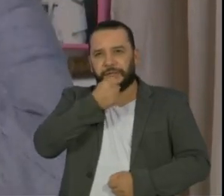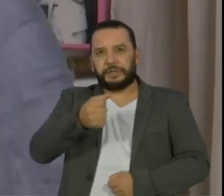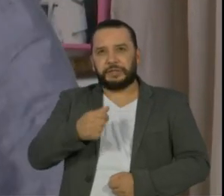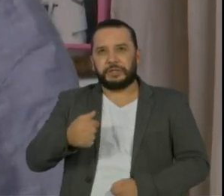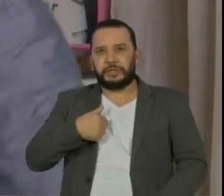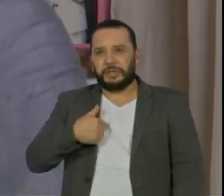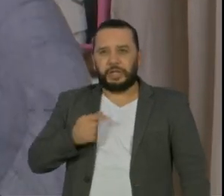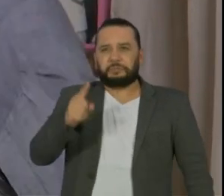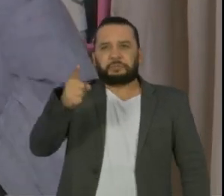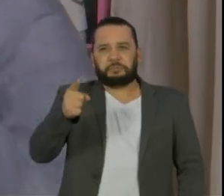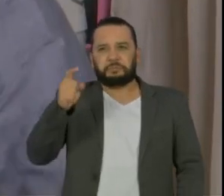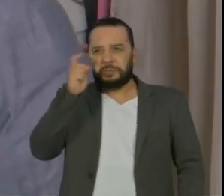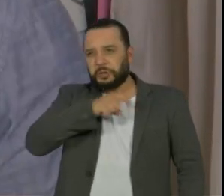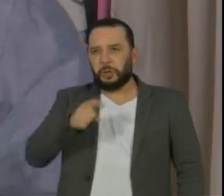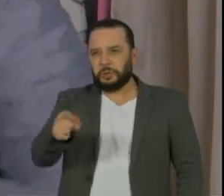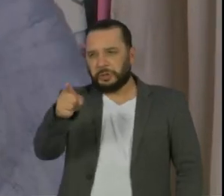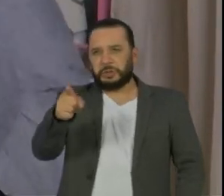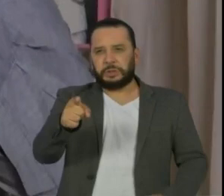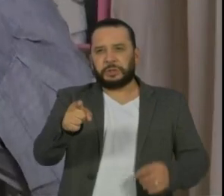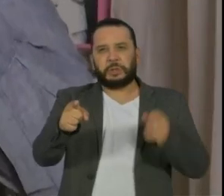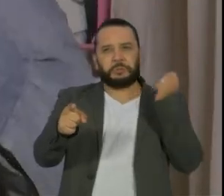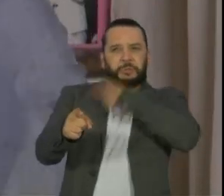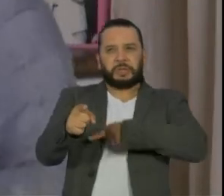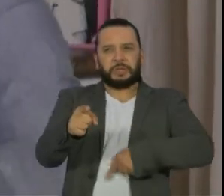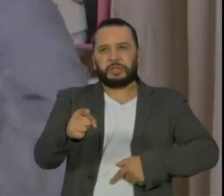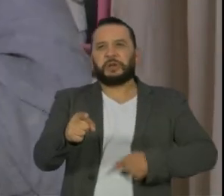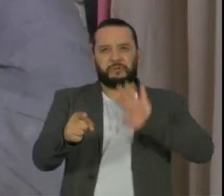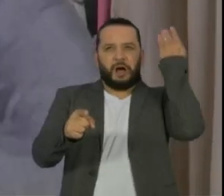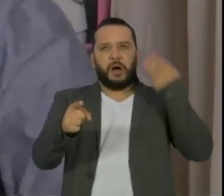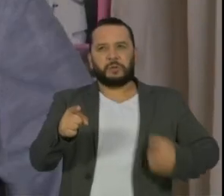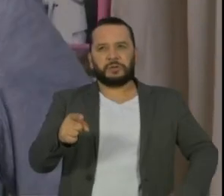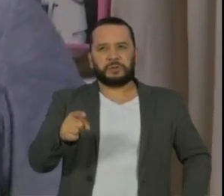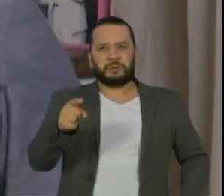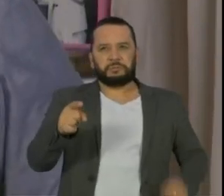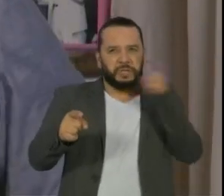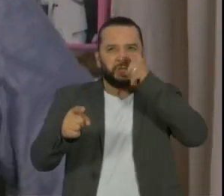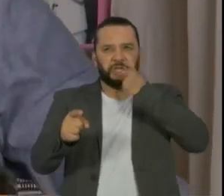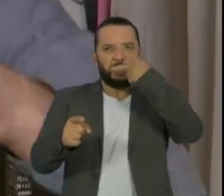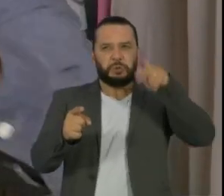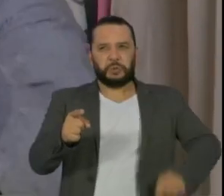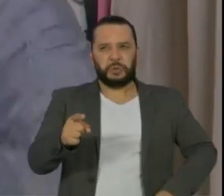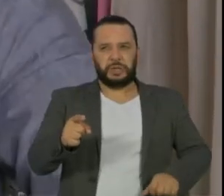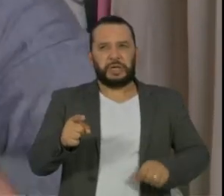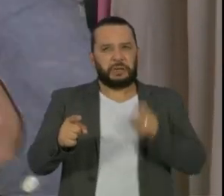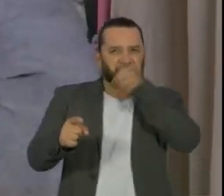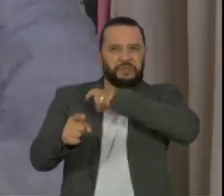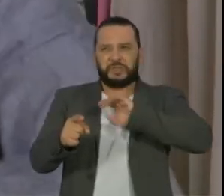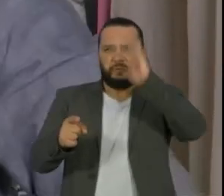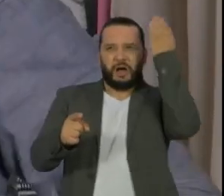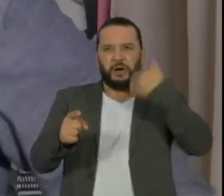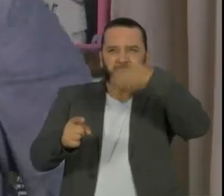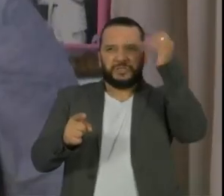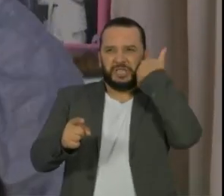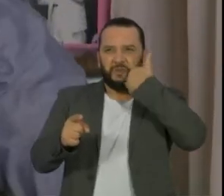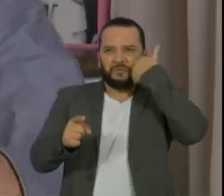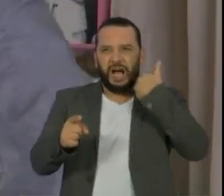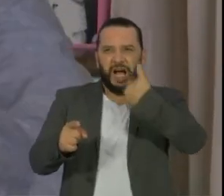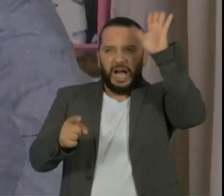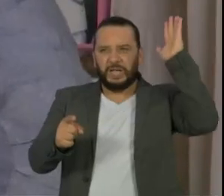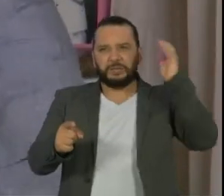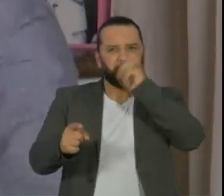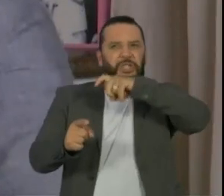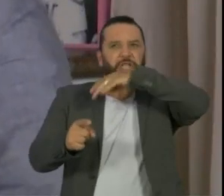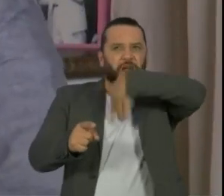de mentiroso, caluniador. Caluniador e mentiroso. É mentira sua, caluniador, mentiroso. É mentira do safado do seu patrão.